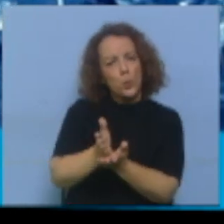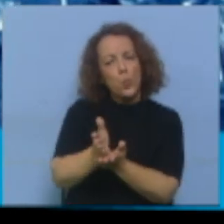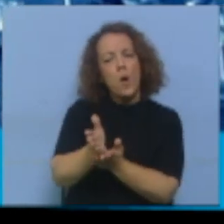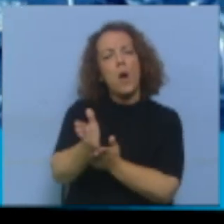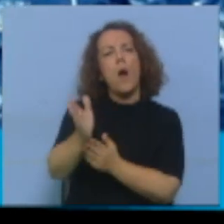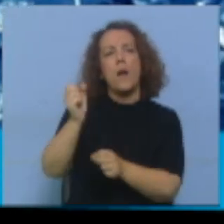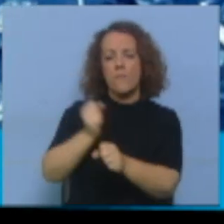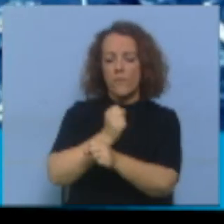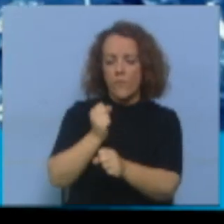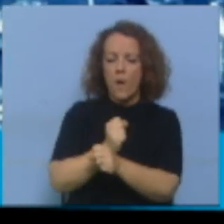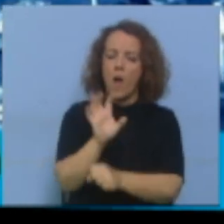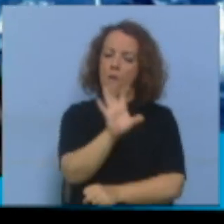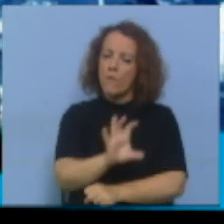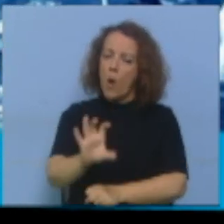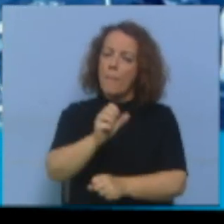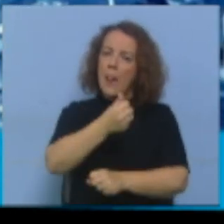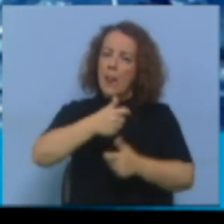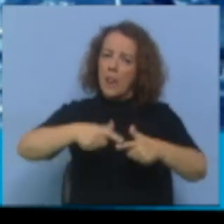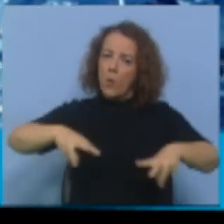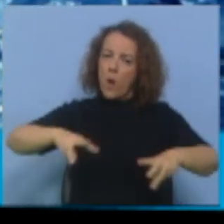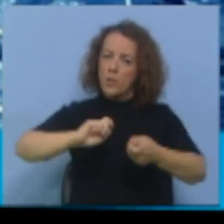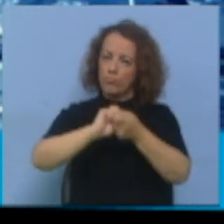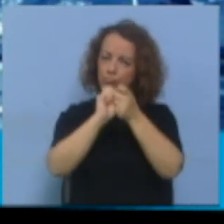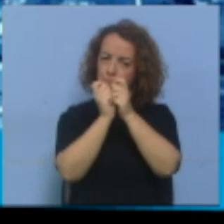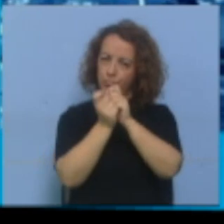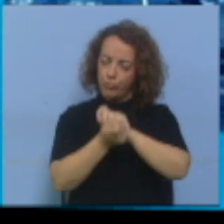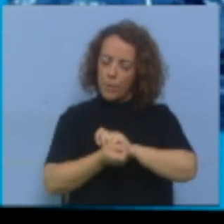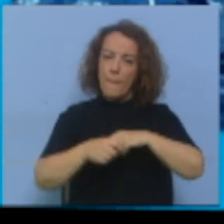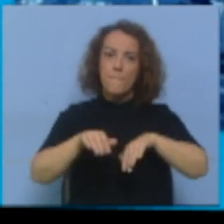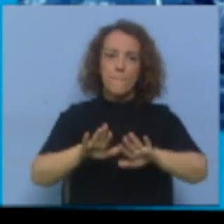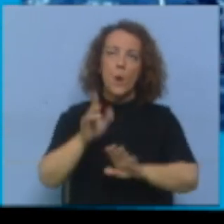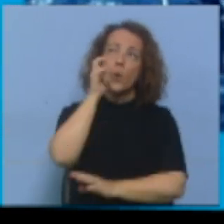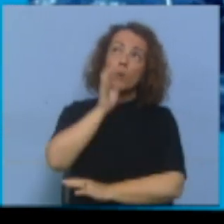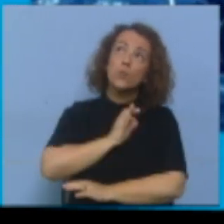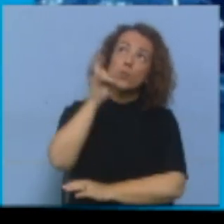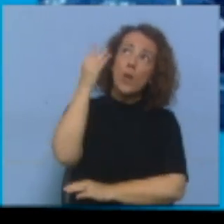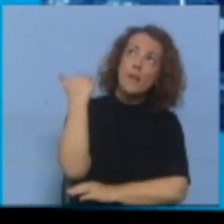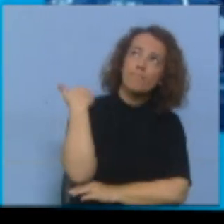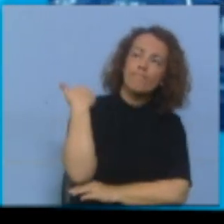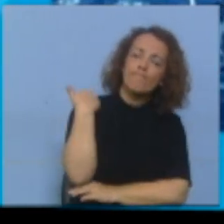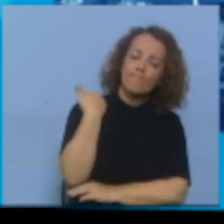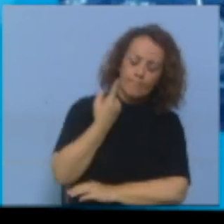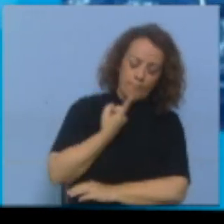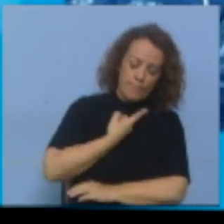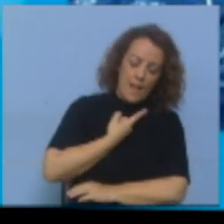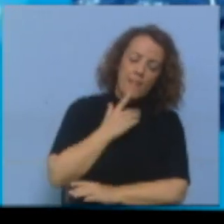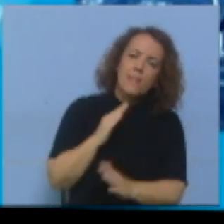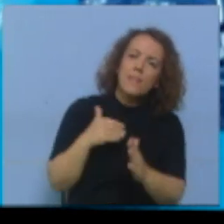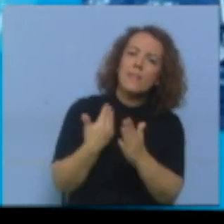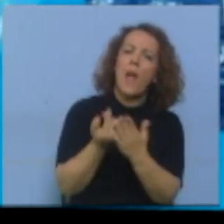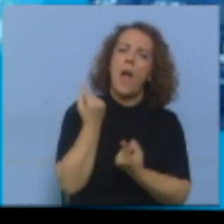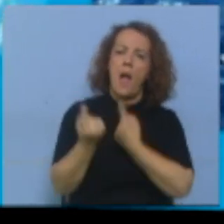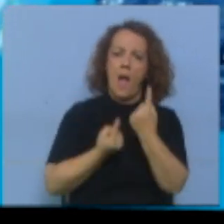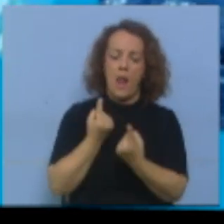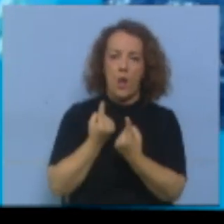outra forma de estar, mas que o Senhor pede algo de nós. E é preciso precisamente